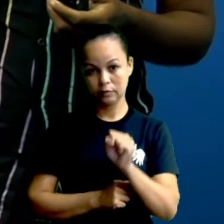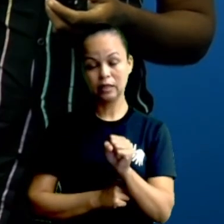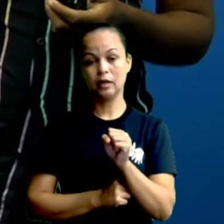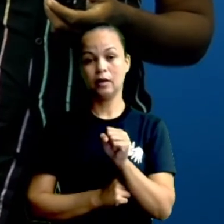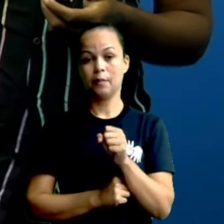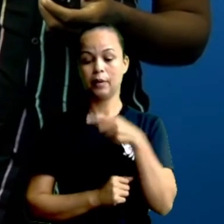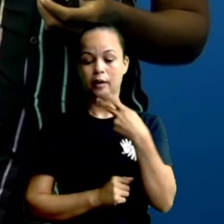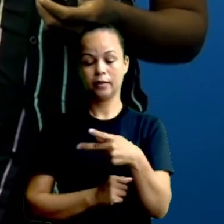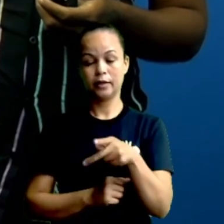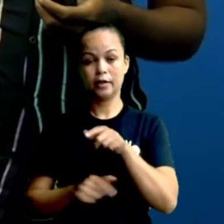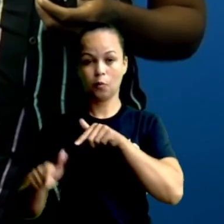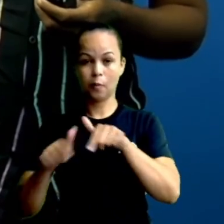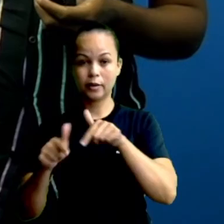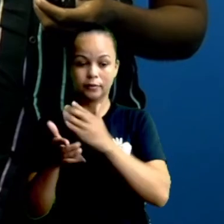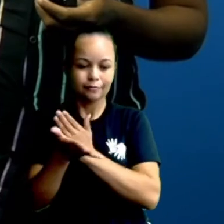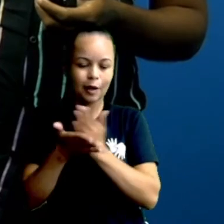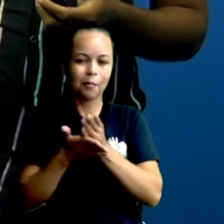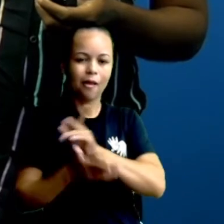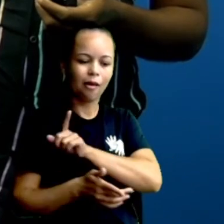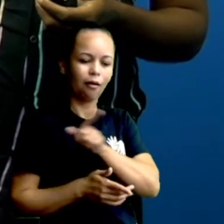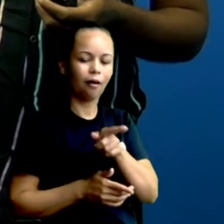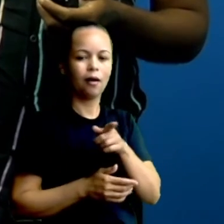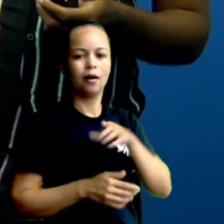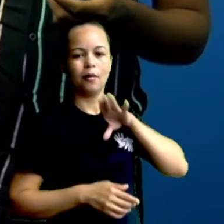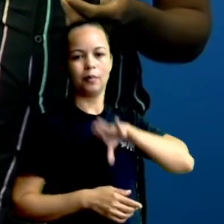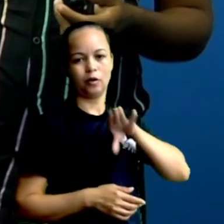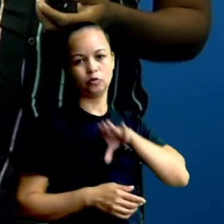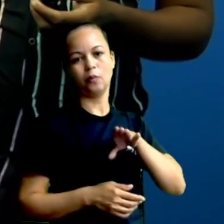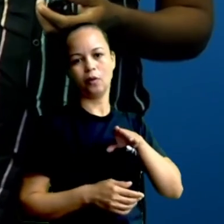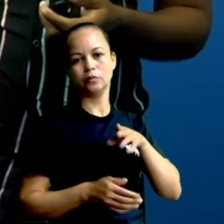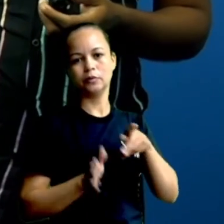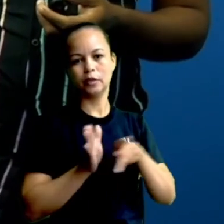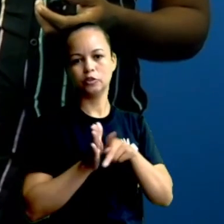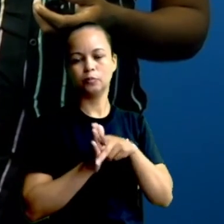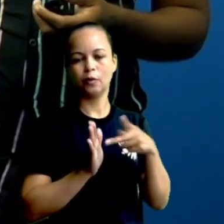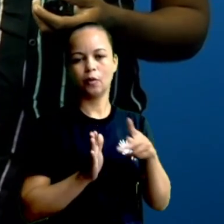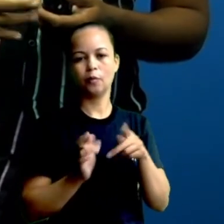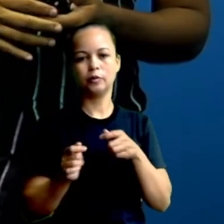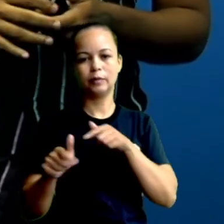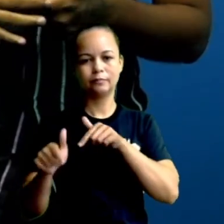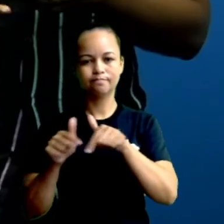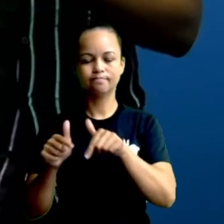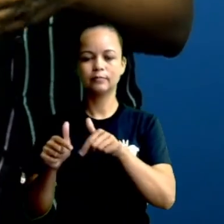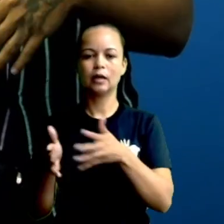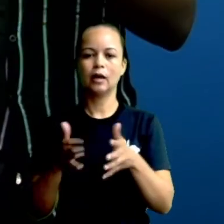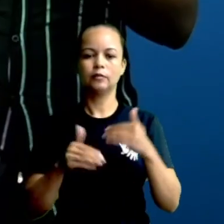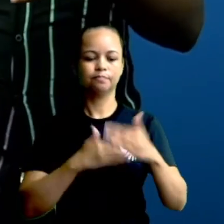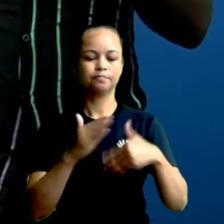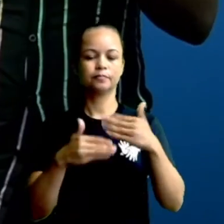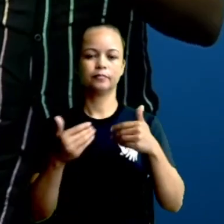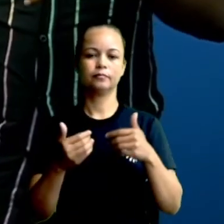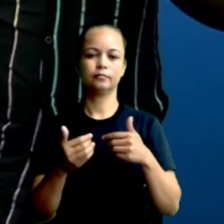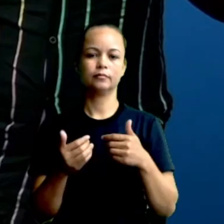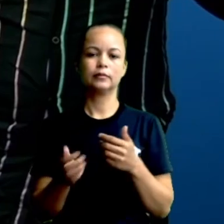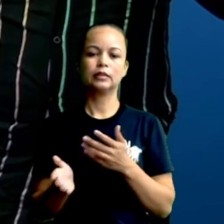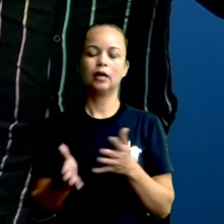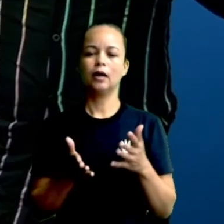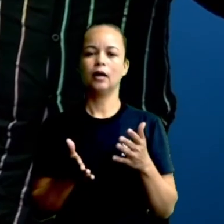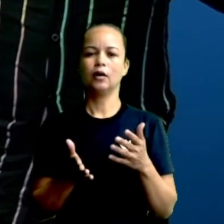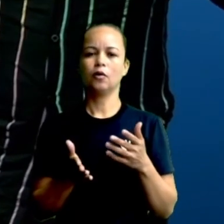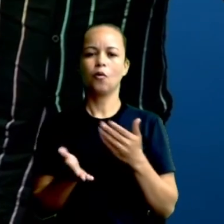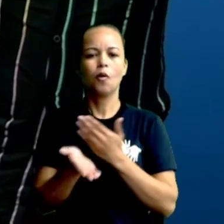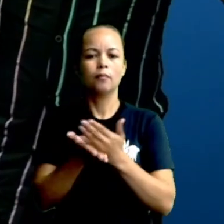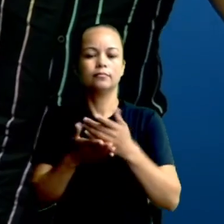esses nativos eles começassem a trabalhar para eles, né, os portugueses ali naquele processo. Além disso, eles começam também